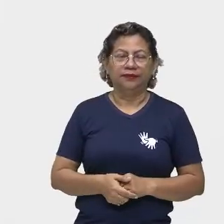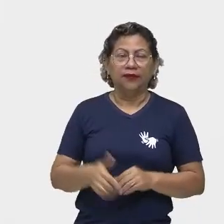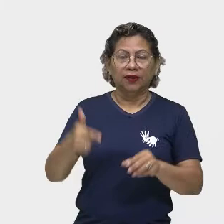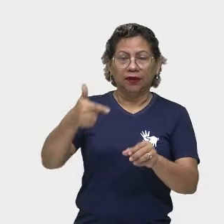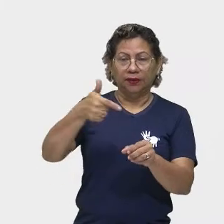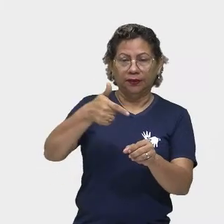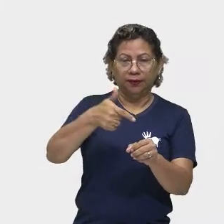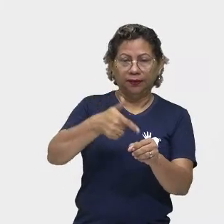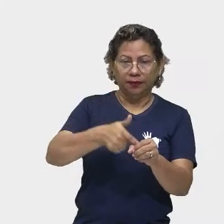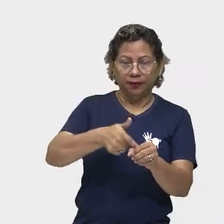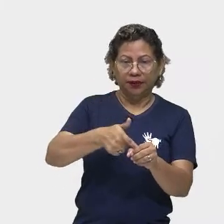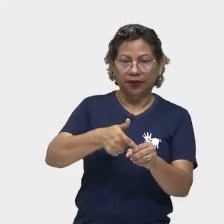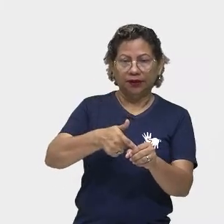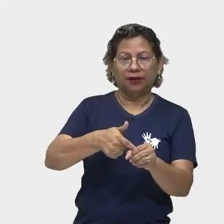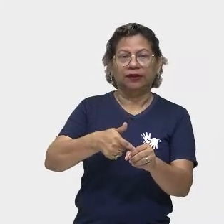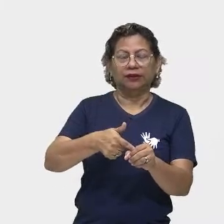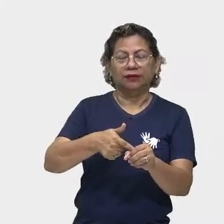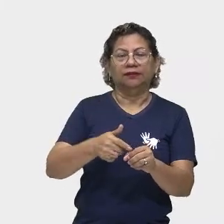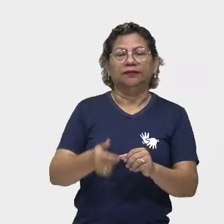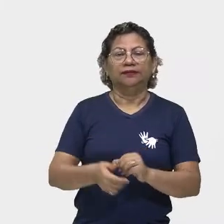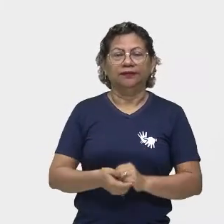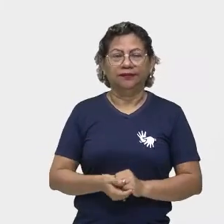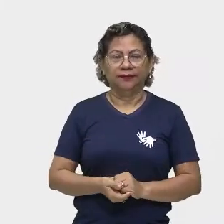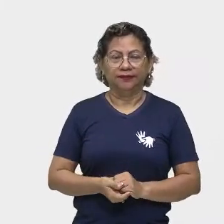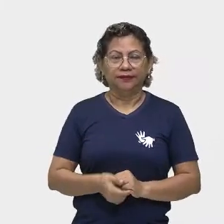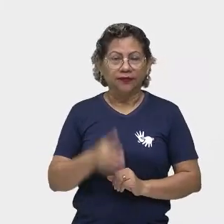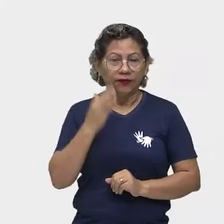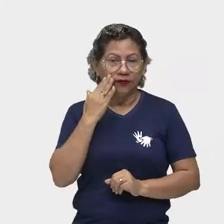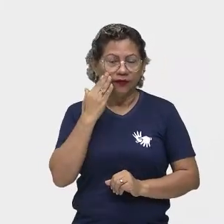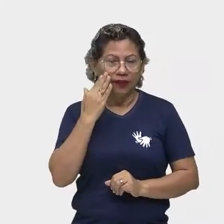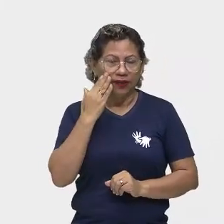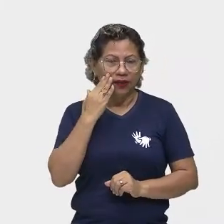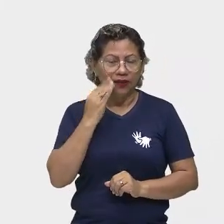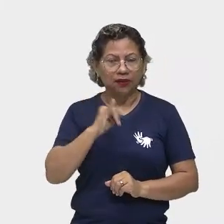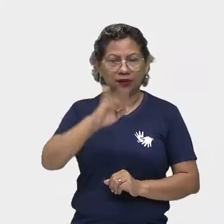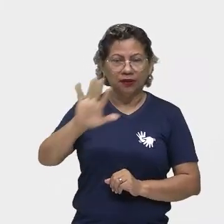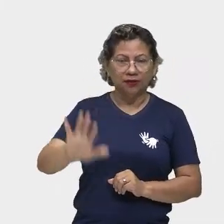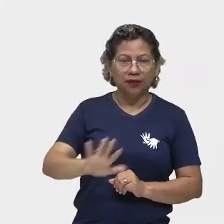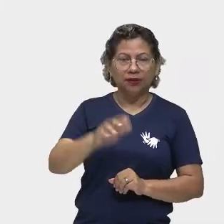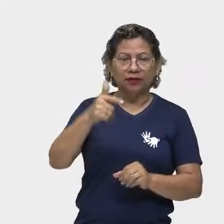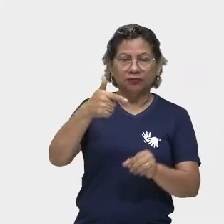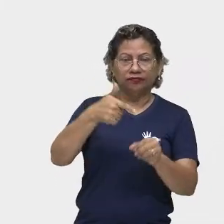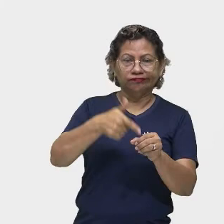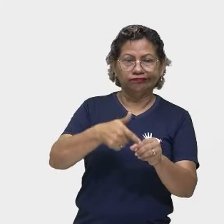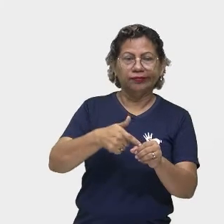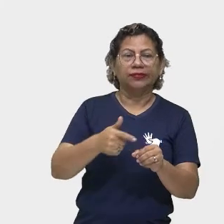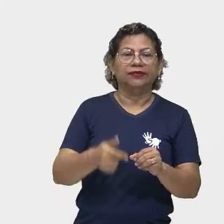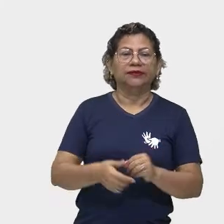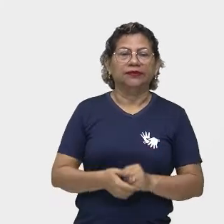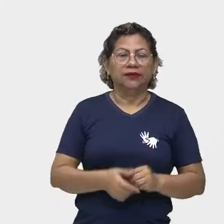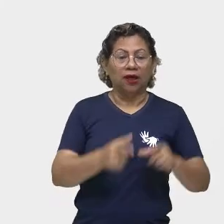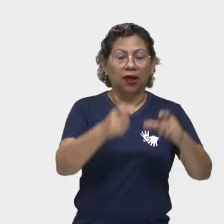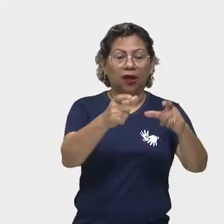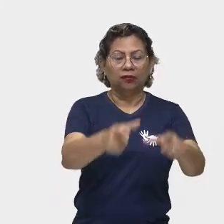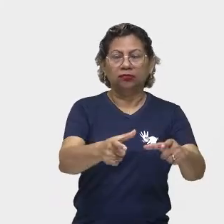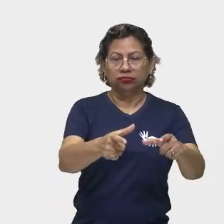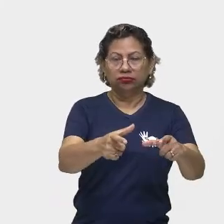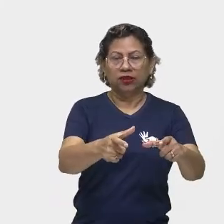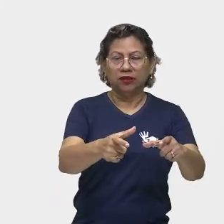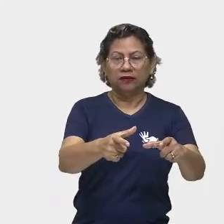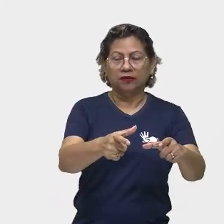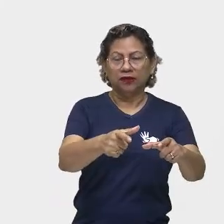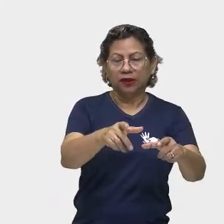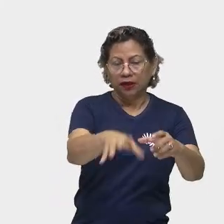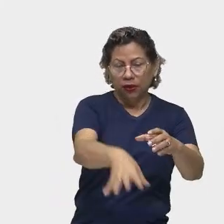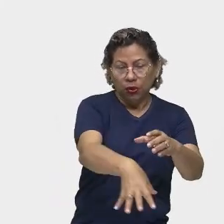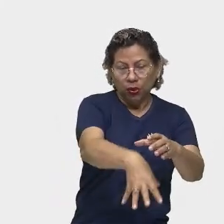vai falar bastante sobre ele na nossa aula. Aqui a gente observa, né, um exemplo de uma refinaria, onde ele está coletando